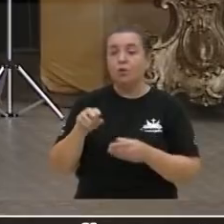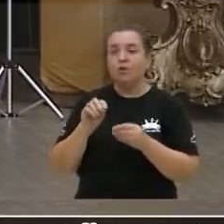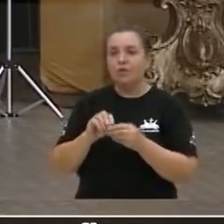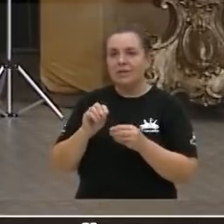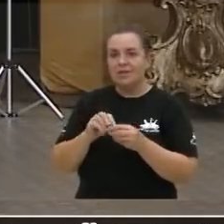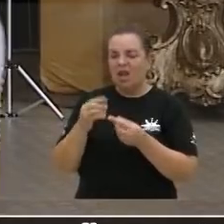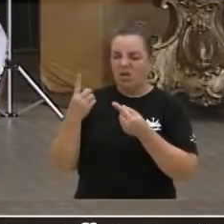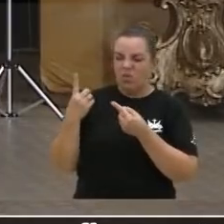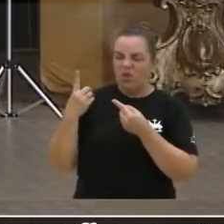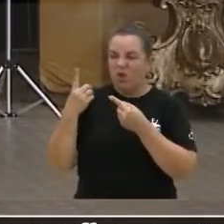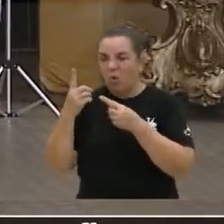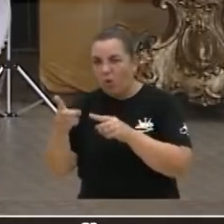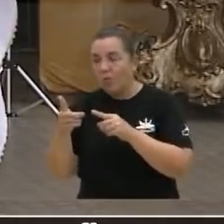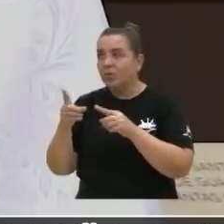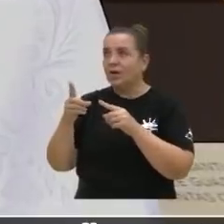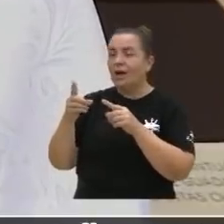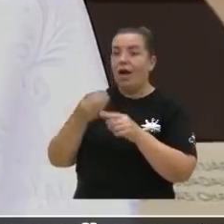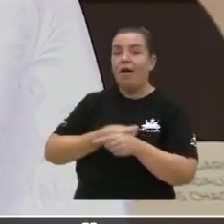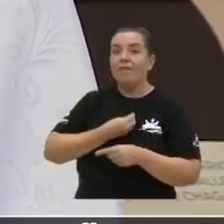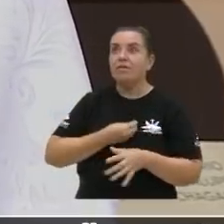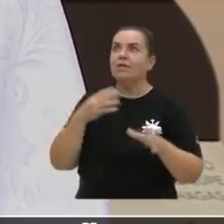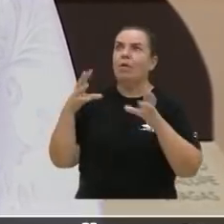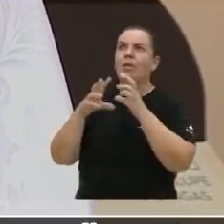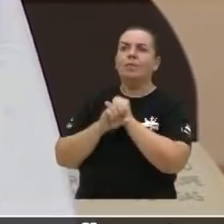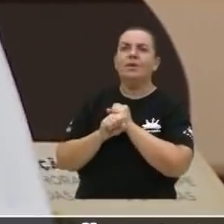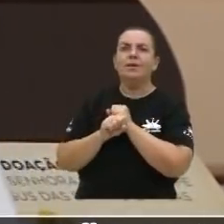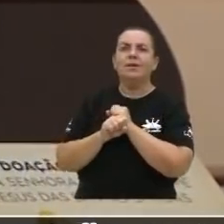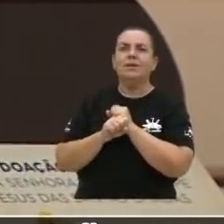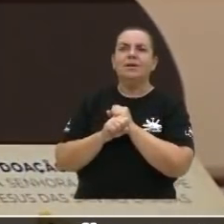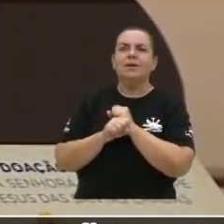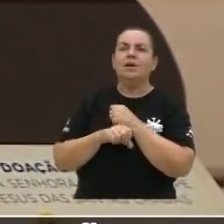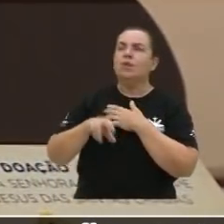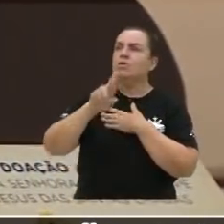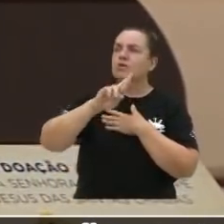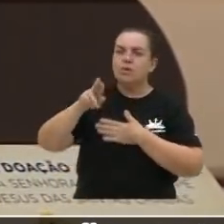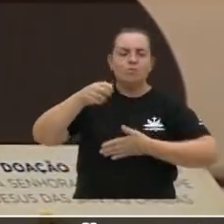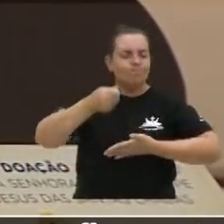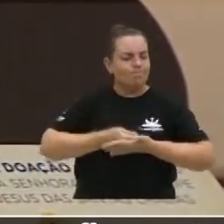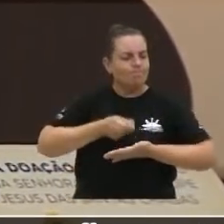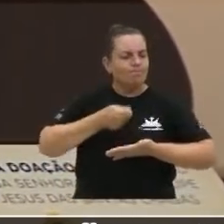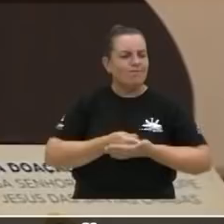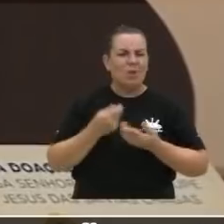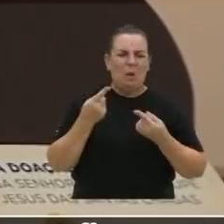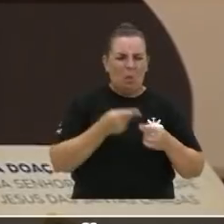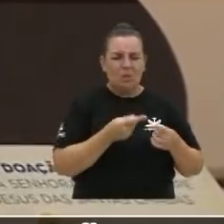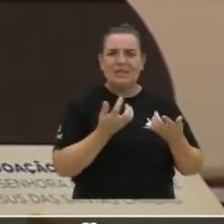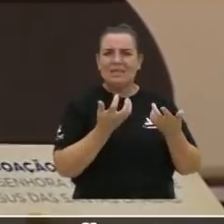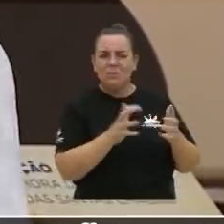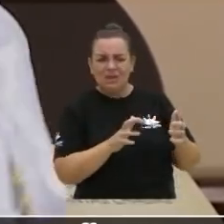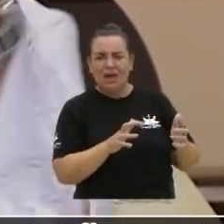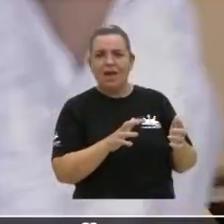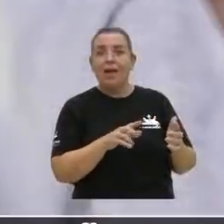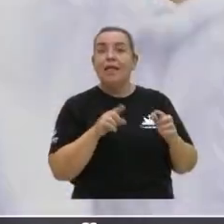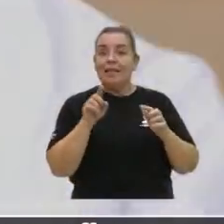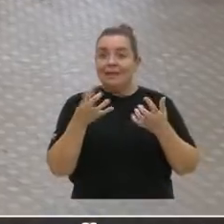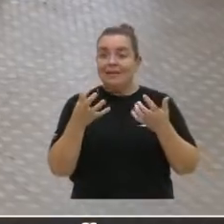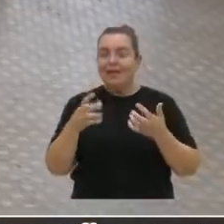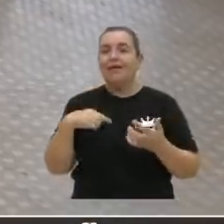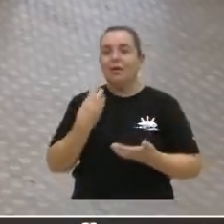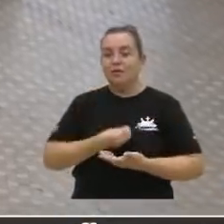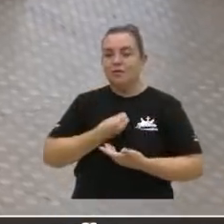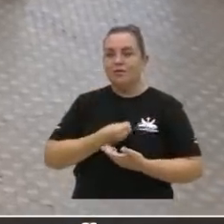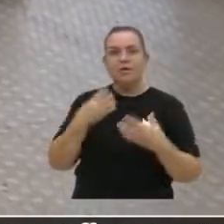contra a plenitude da vida, o Senhor luta contra. O Senhor é